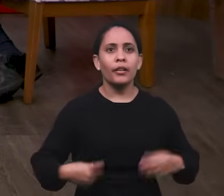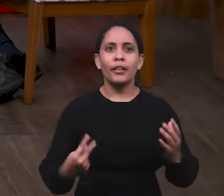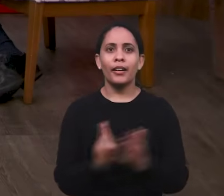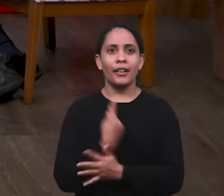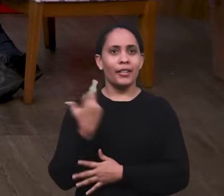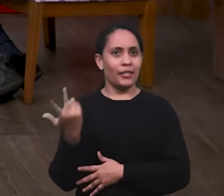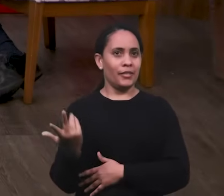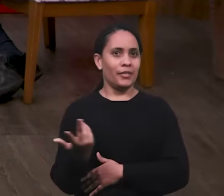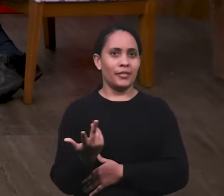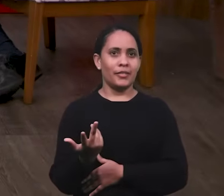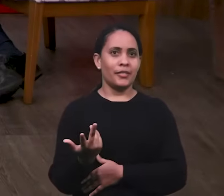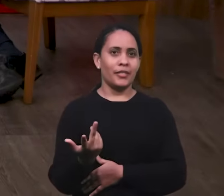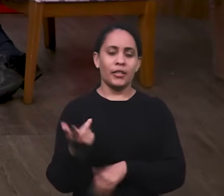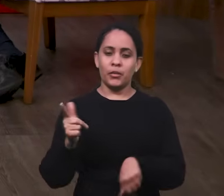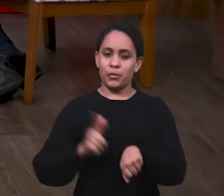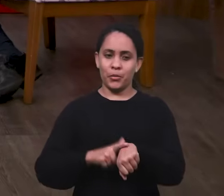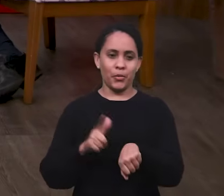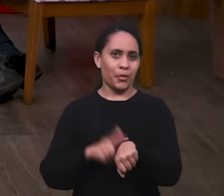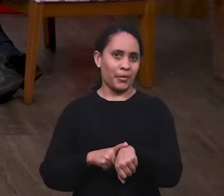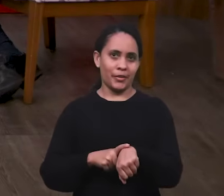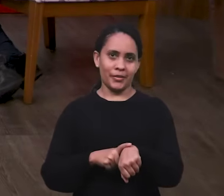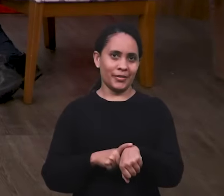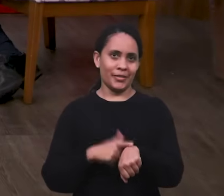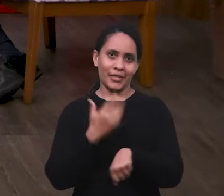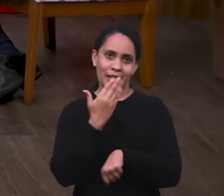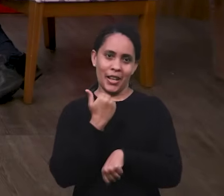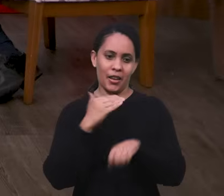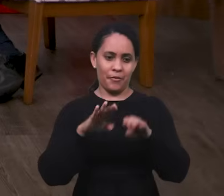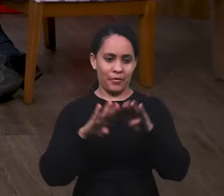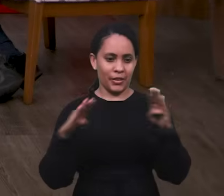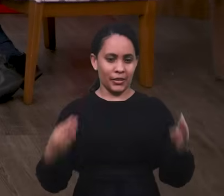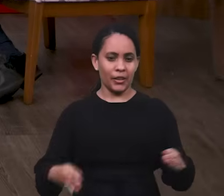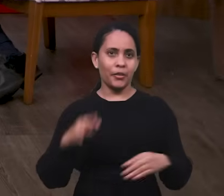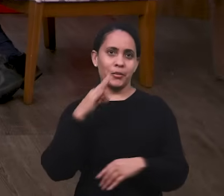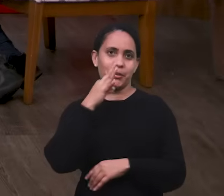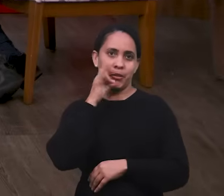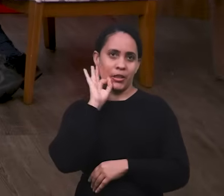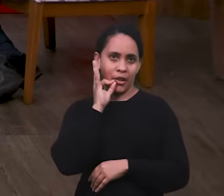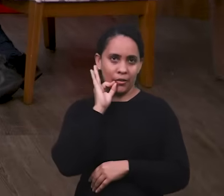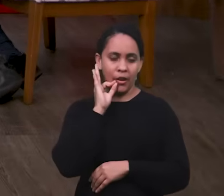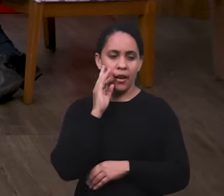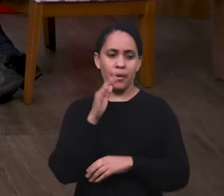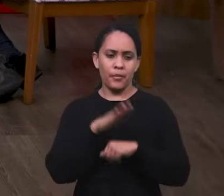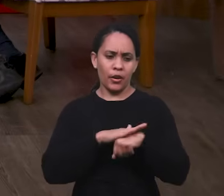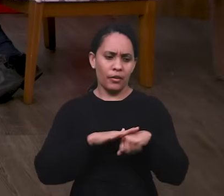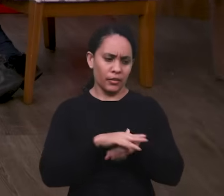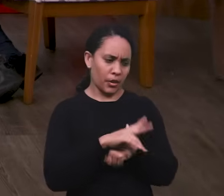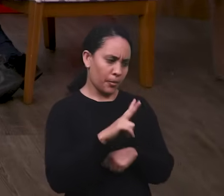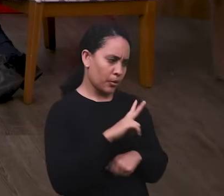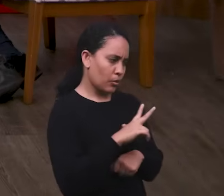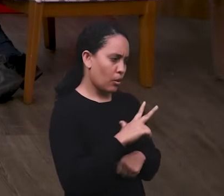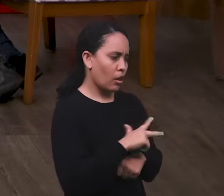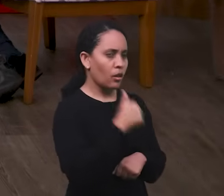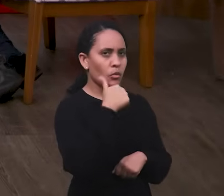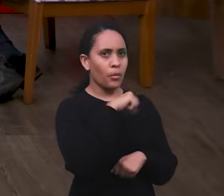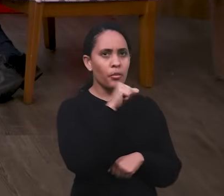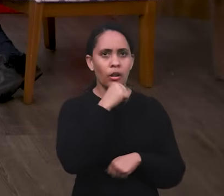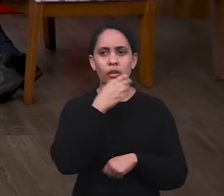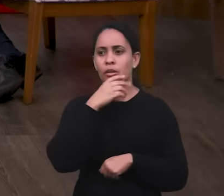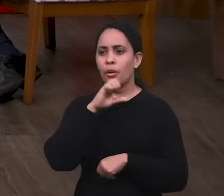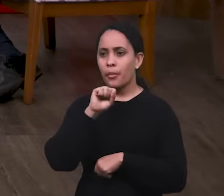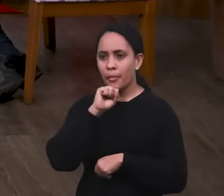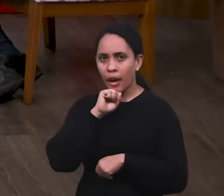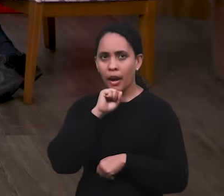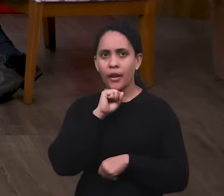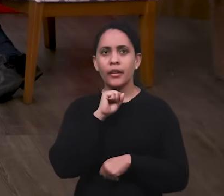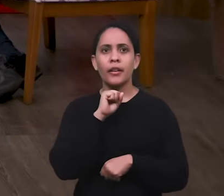negócio é esse? Né? E tem hora, tem coisa que não é para contar na mesa do jantar, nem na mesa do café. É para contar em particular ao seu pai, à